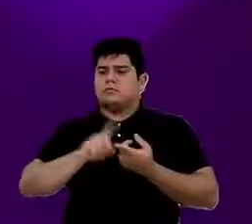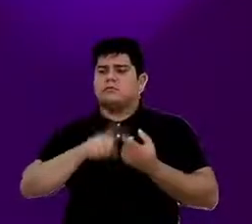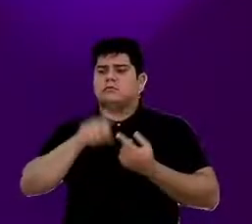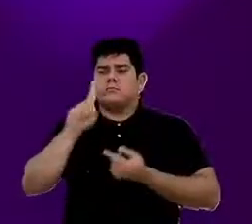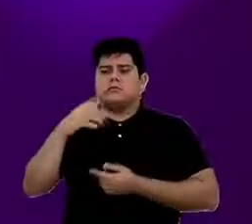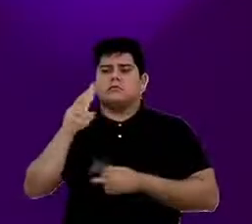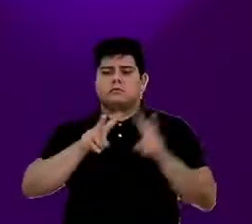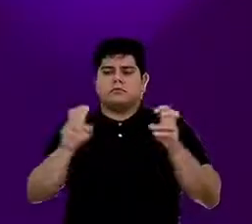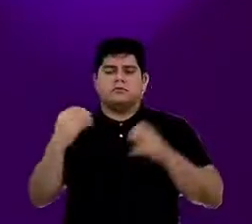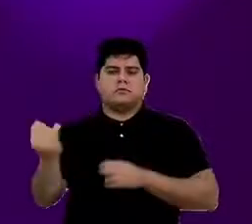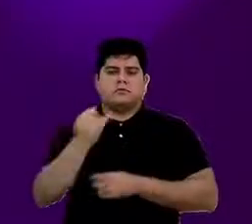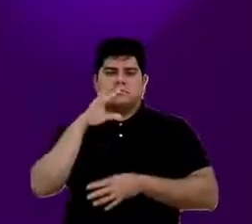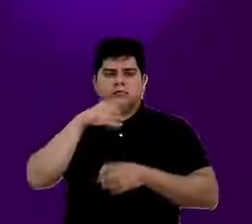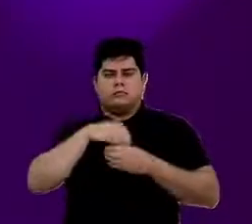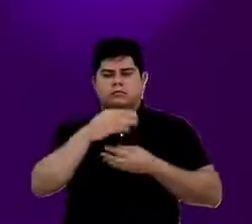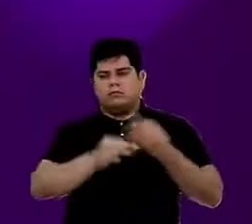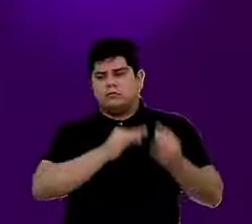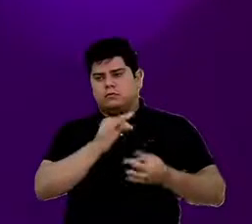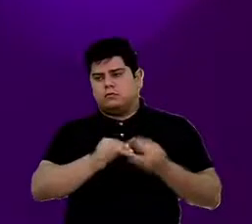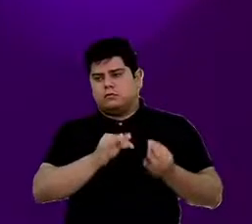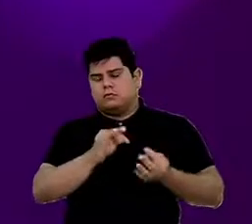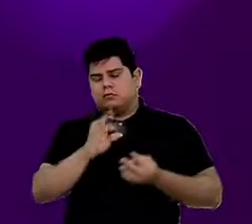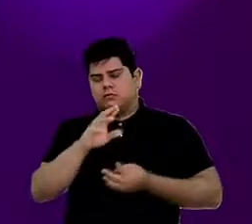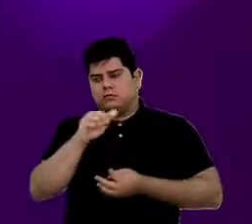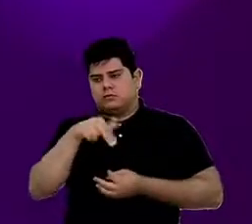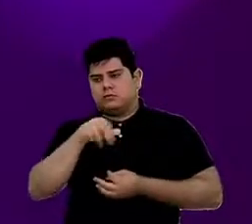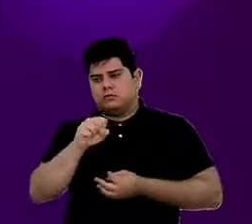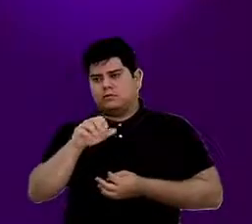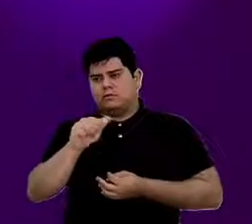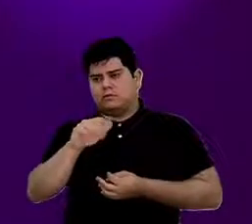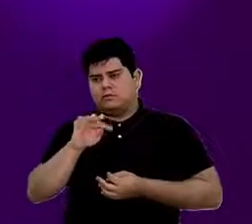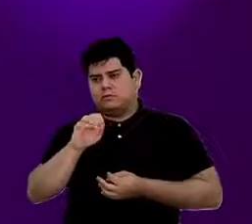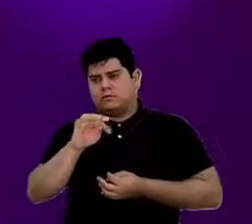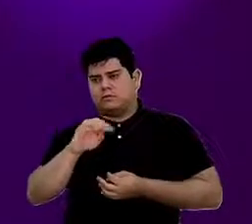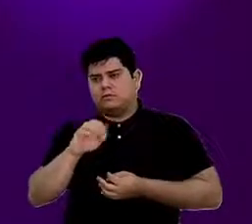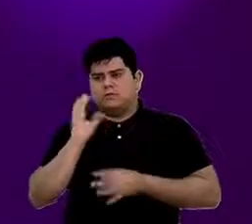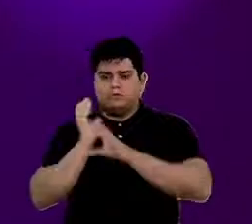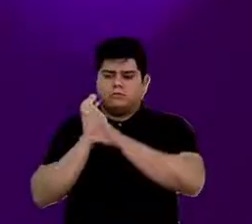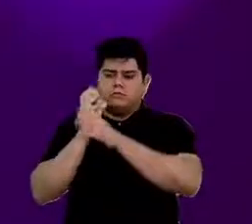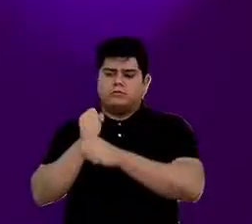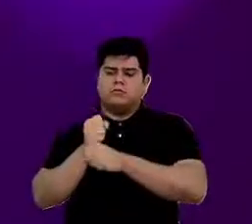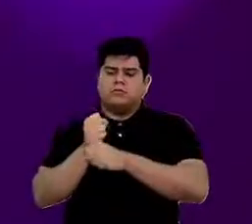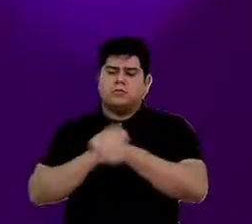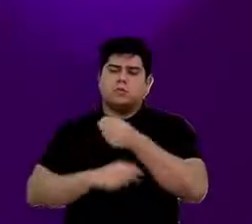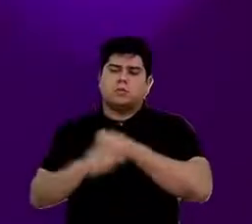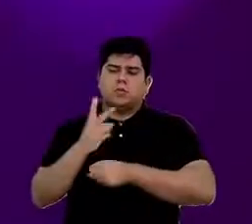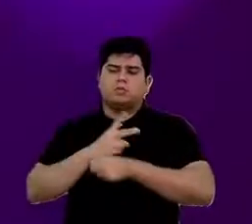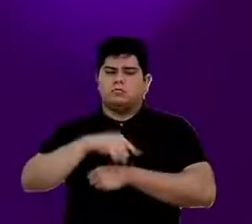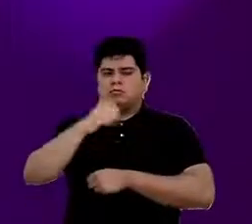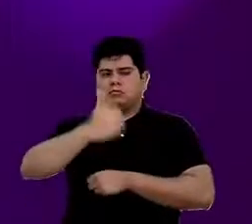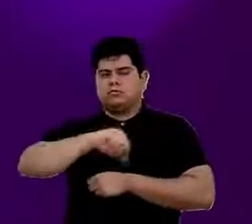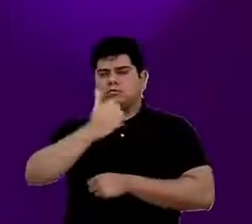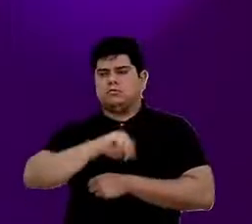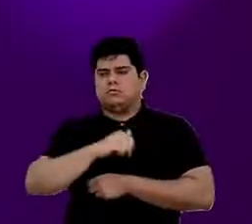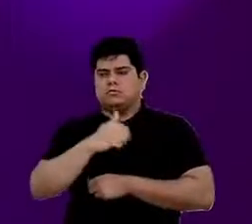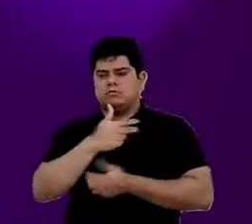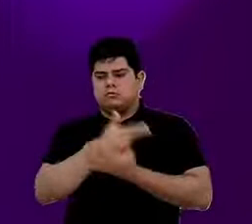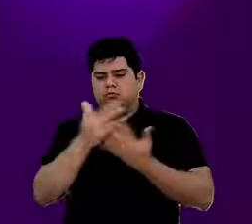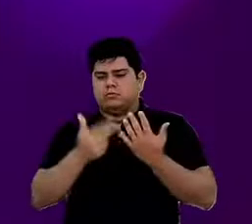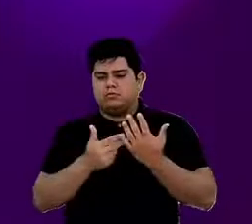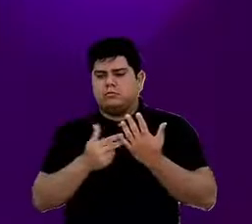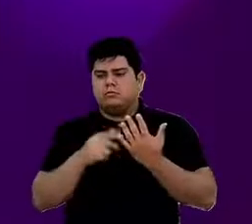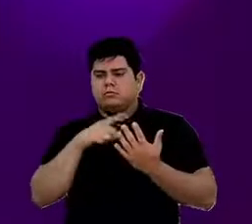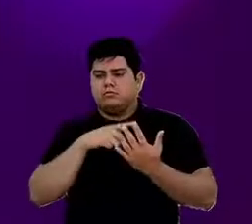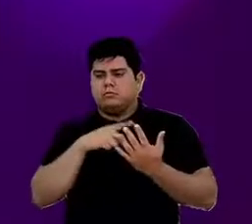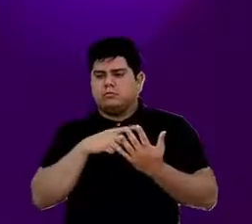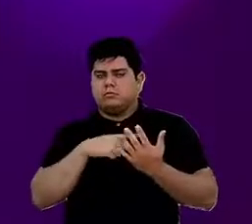importante, né, dentro das terapias transcatéteres. Esse foi um paper de revisão que a gente publicou há uns 2 anos, avaliando dispositivos tanto para o